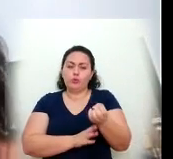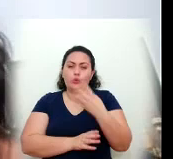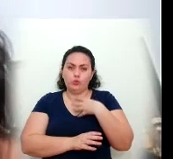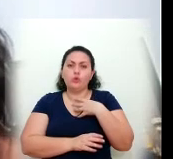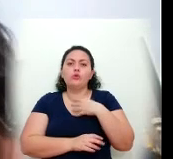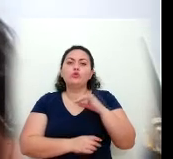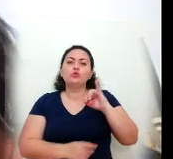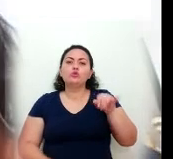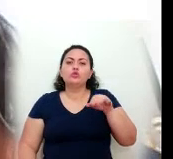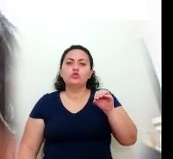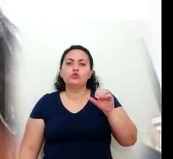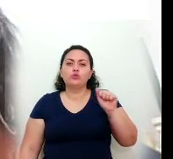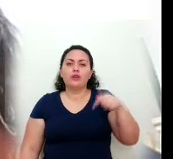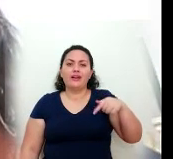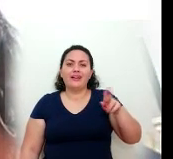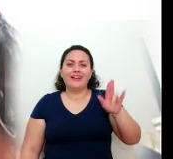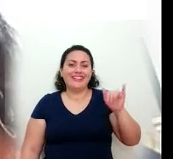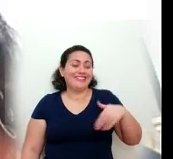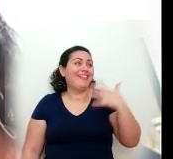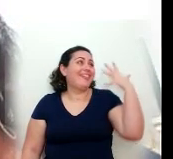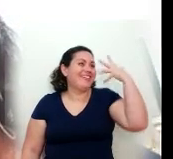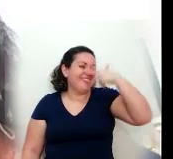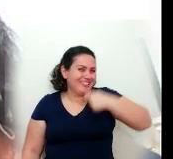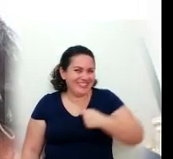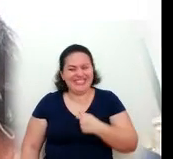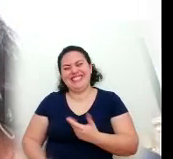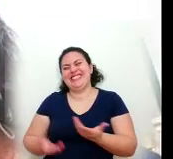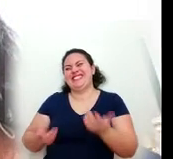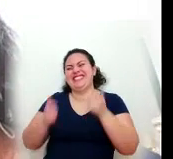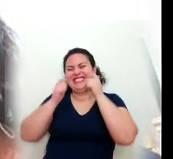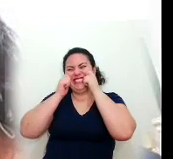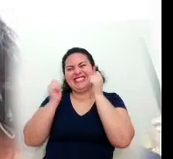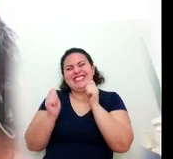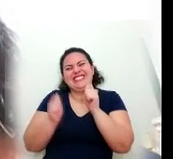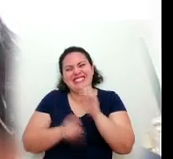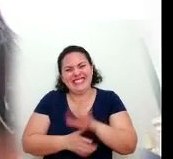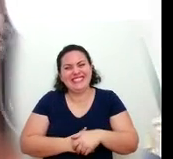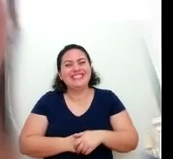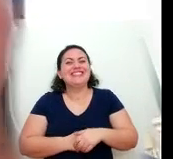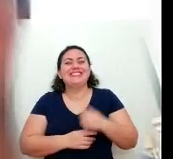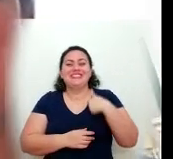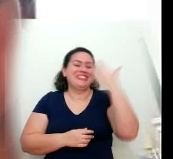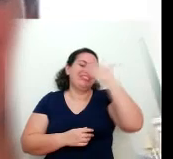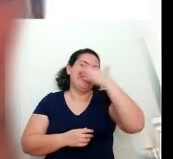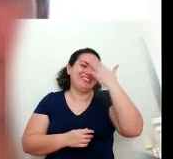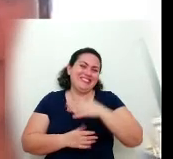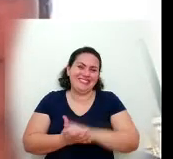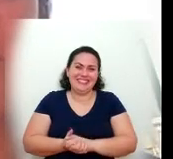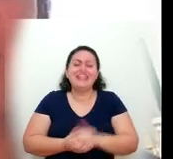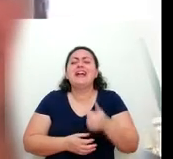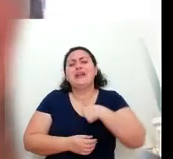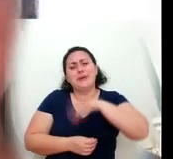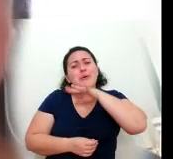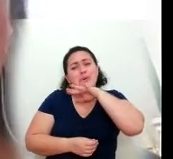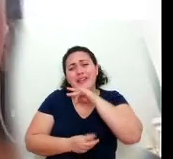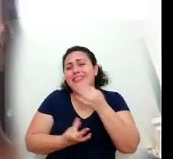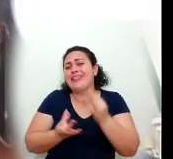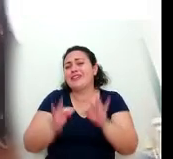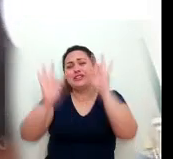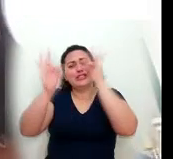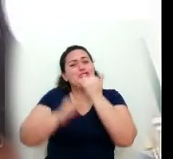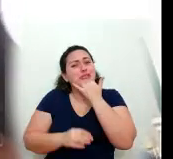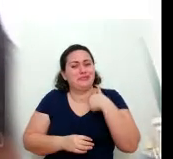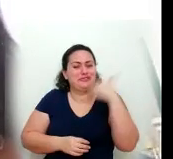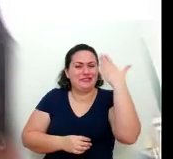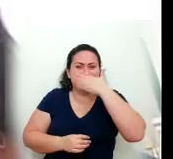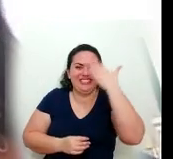pessoa e comentou que o Joaquim estava lindo, né? Tá lindo, então só para te repassar. Não vi. Tá, eu sou